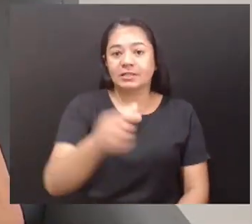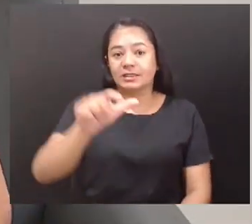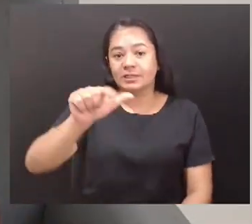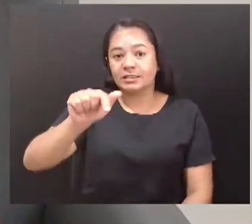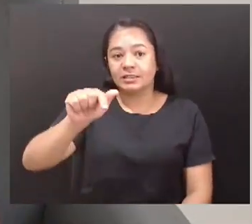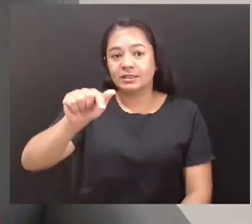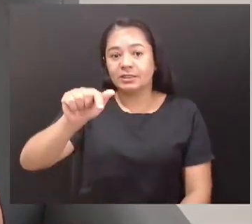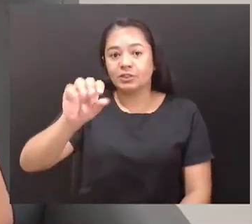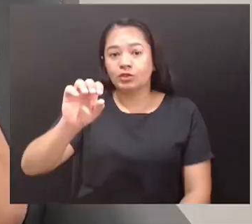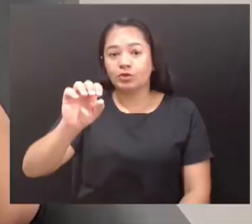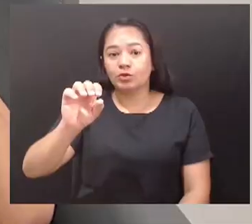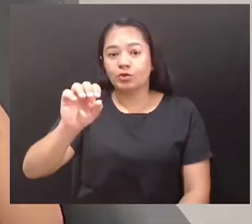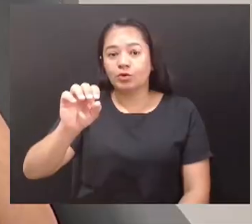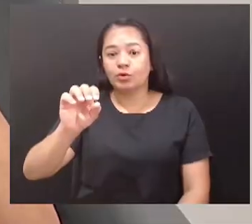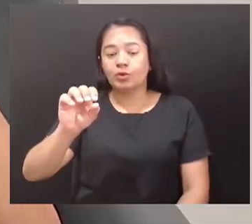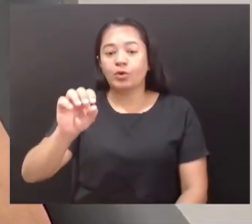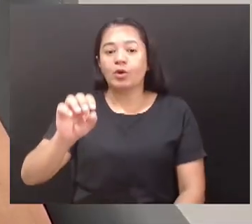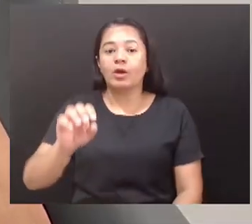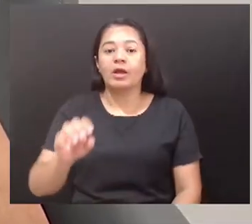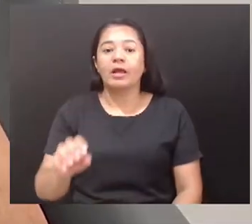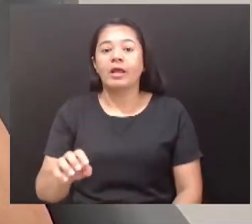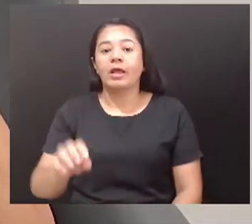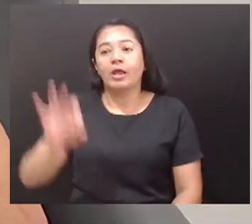67,80% são homens e